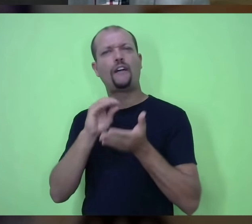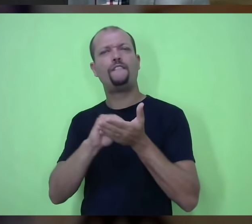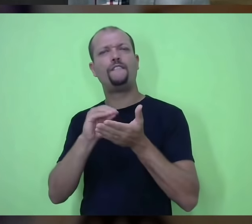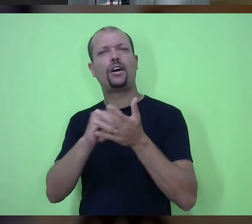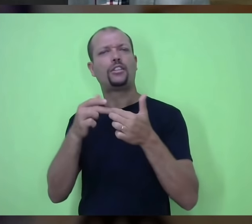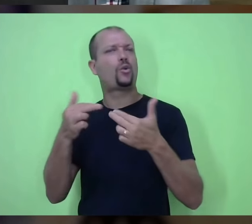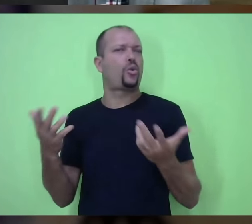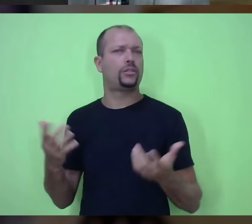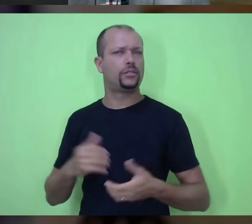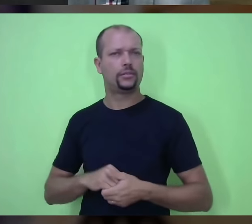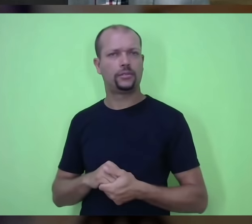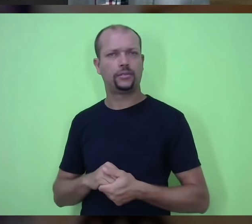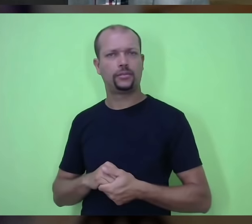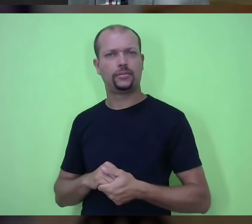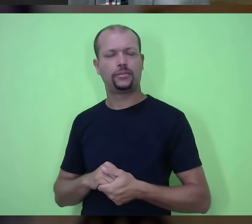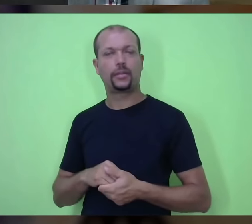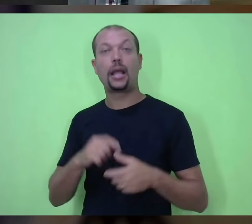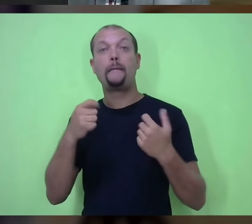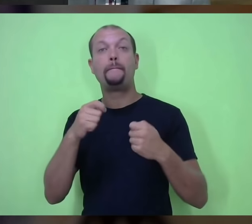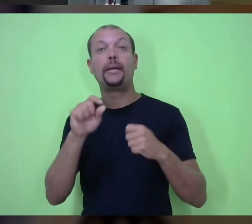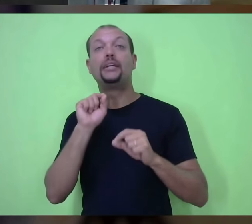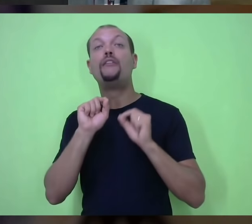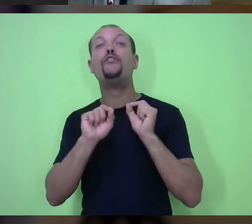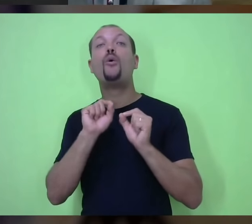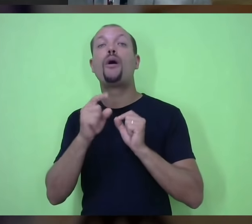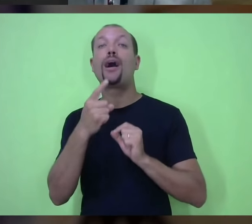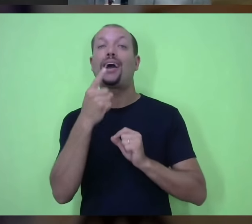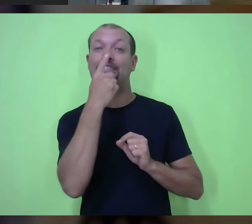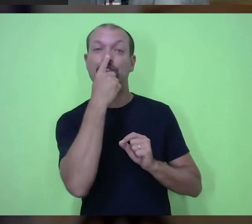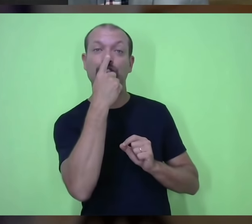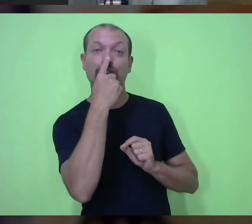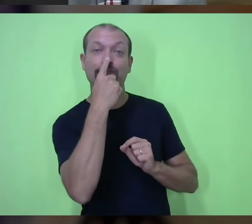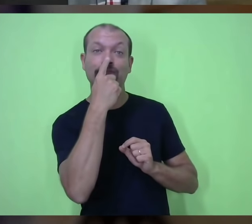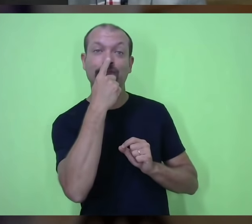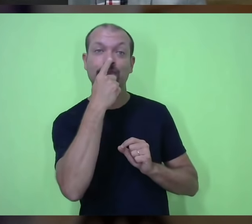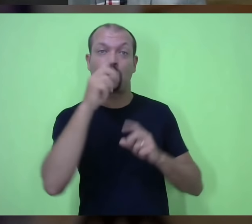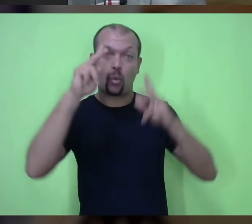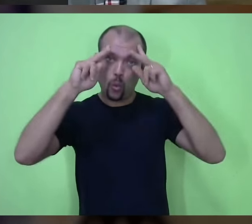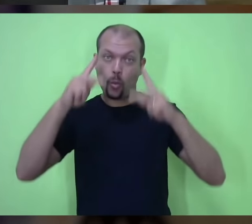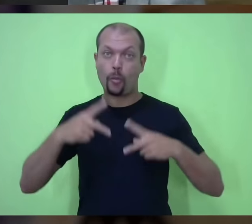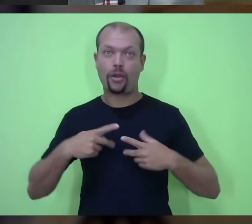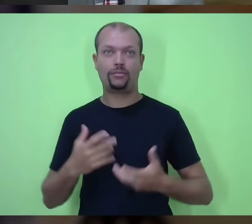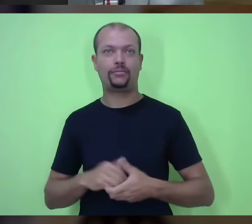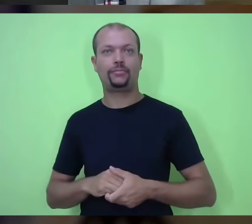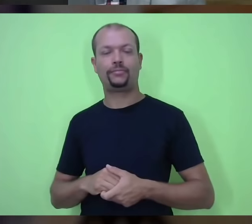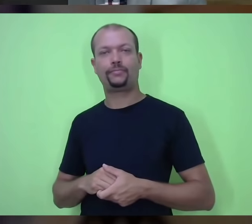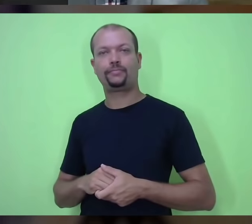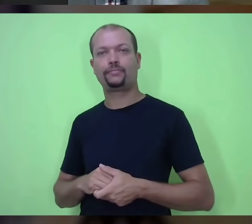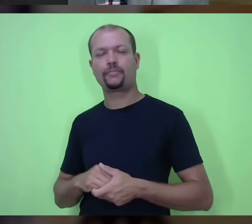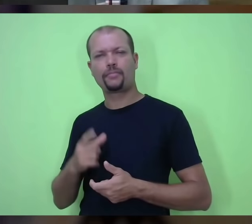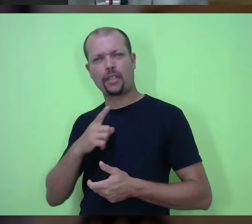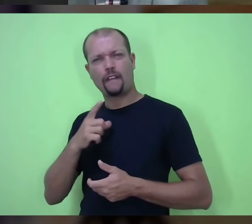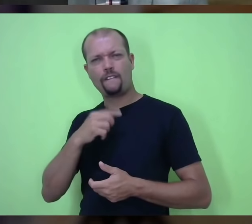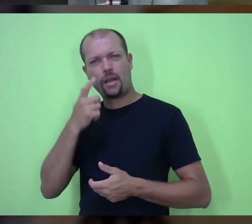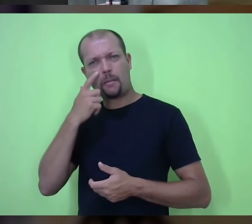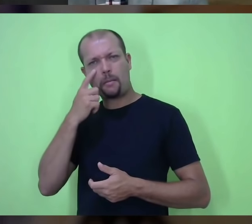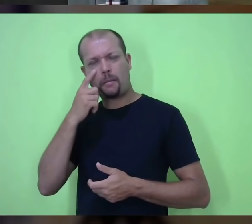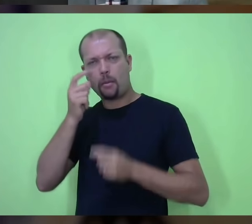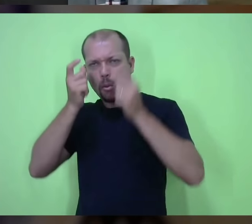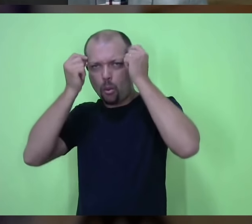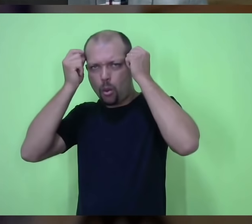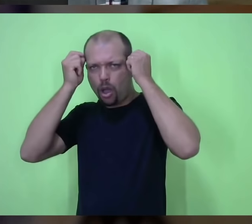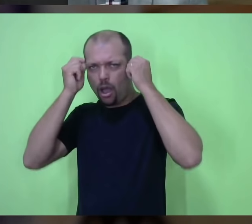faltava. Ele precisava se identificar de maneira mais profunda com o ser humano. E quando nós vemos o verbo teleio, no